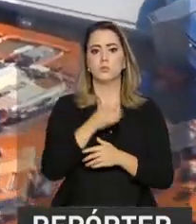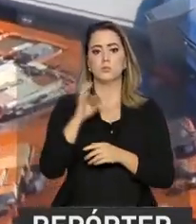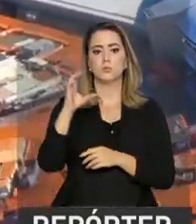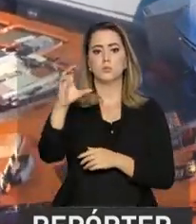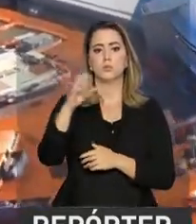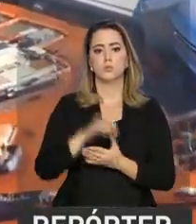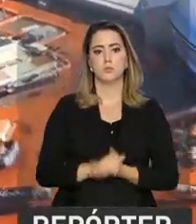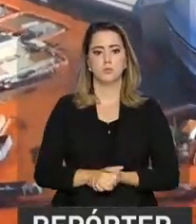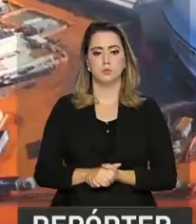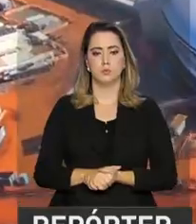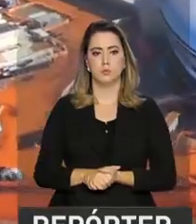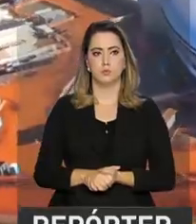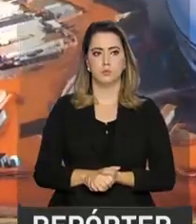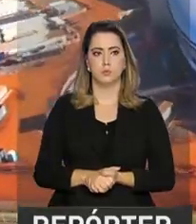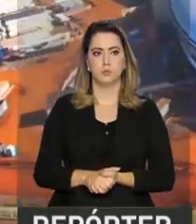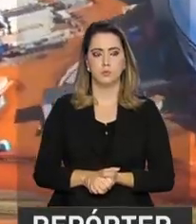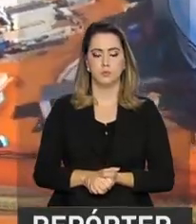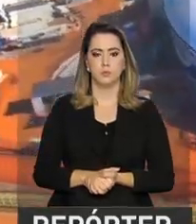ciência.